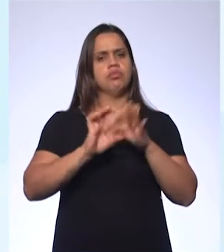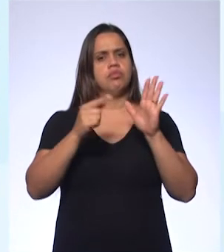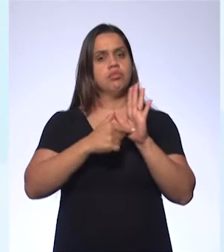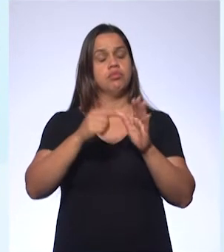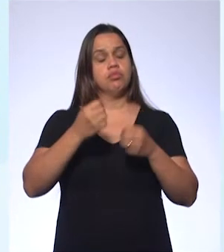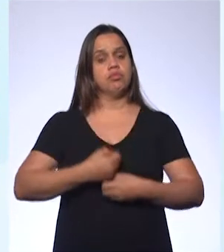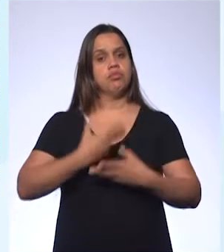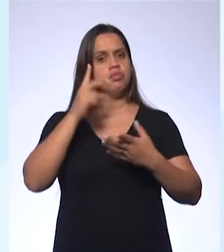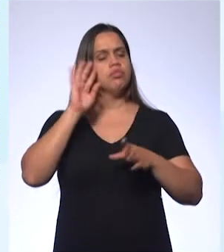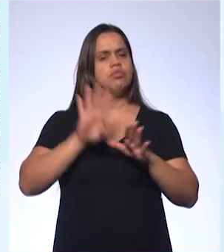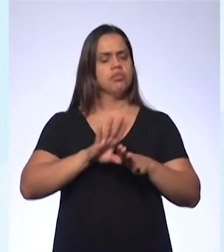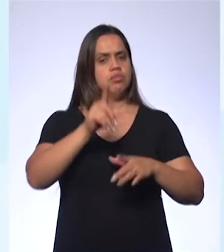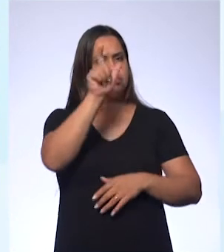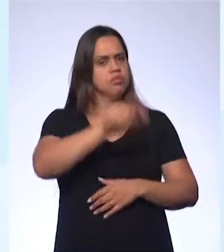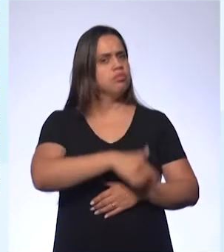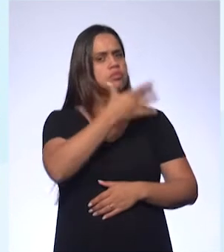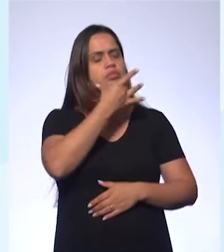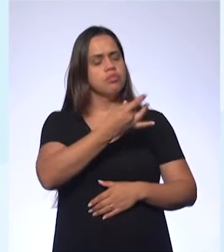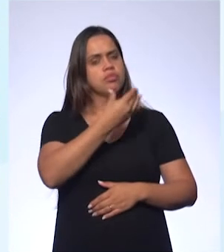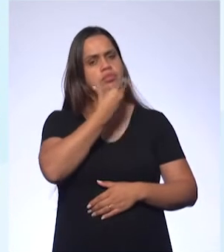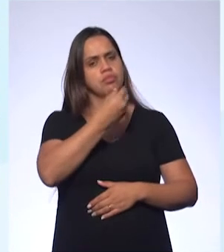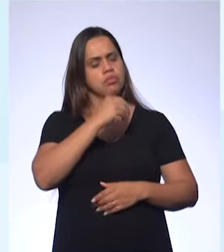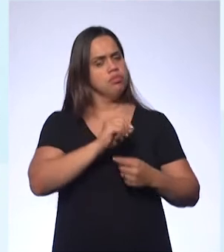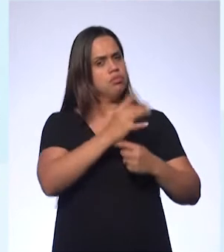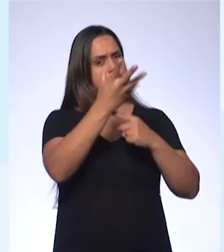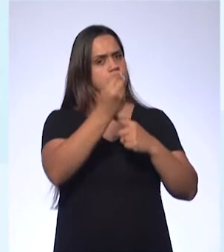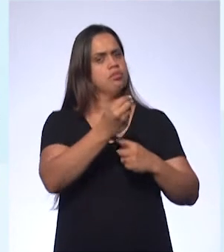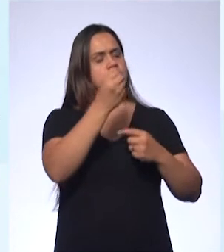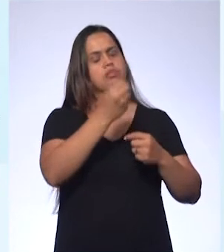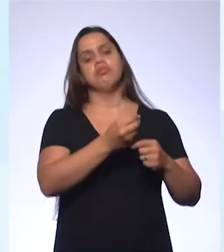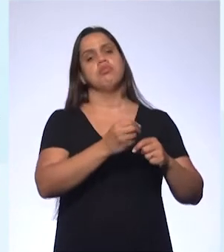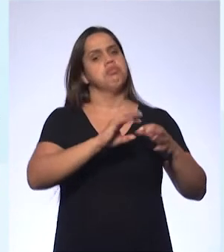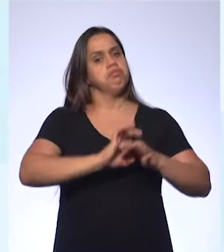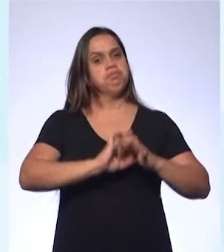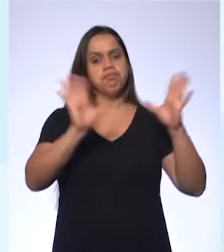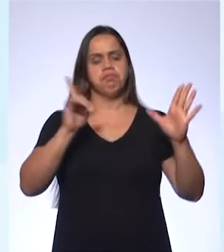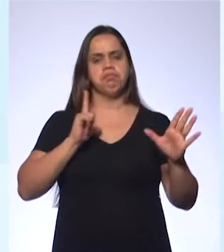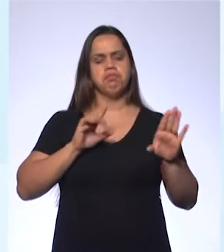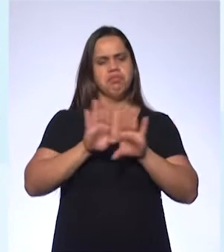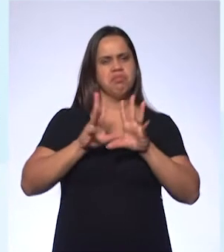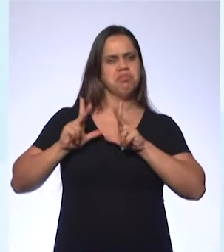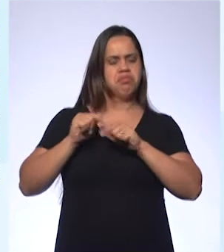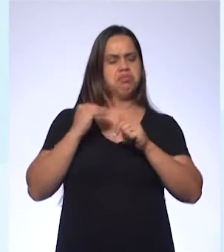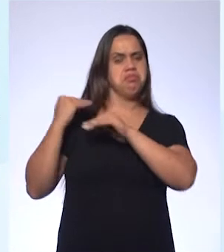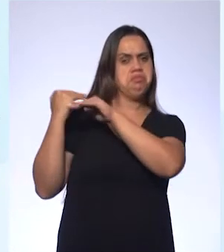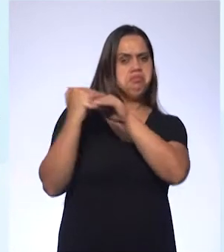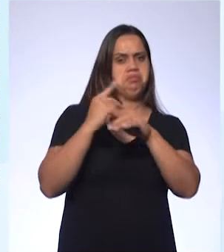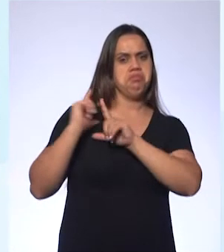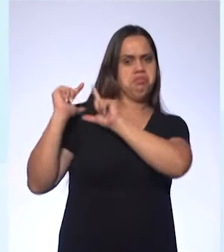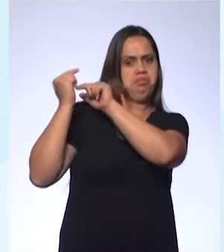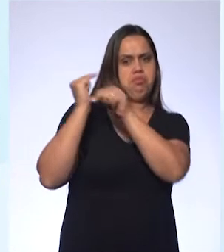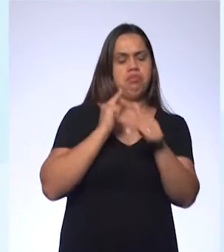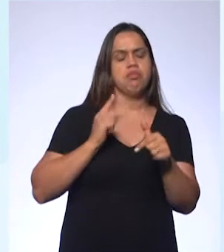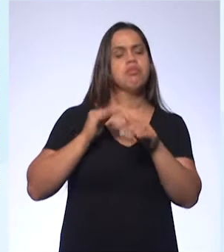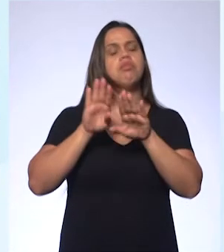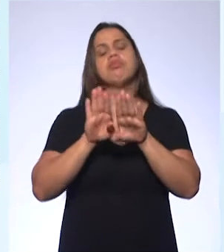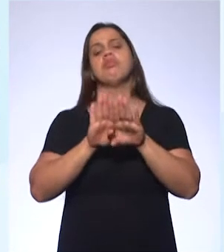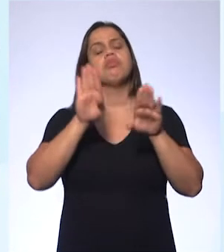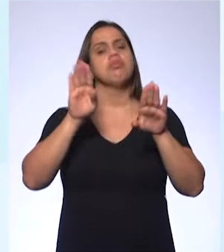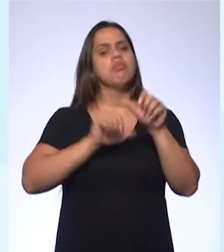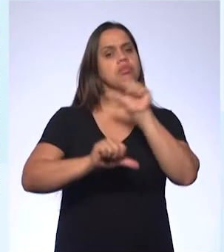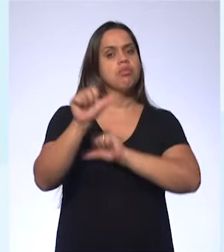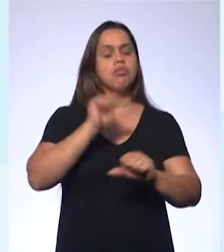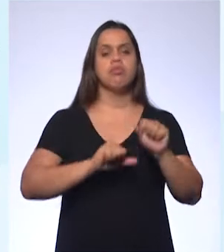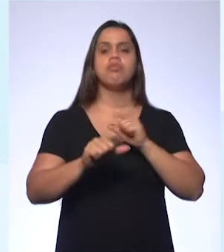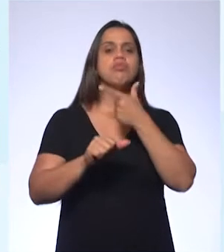total liberdade do artista, desprendendo-se das amarras dos padrões estéticos convencionais, né? Ao explorar o conceito de que o homem consome a